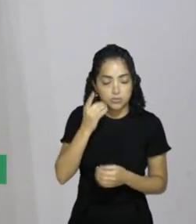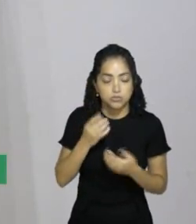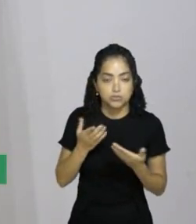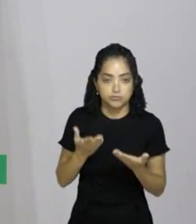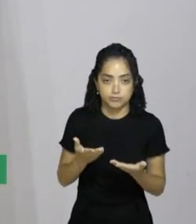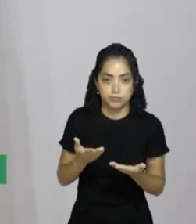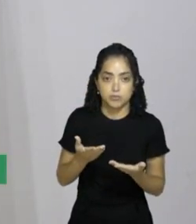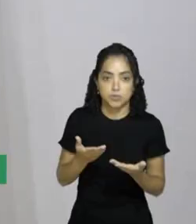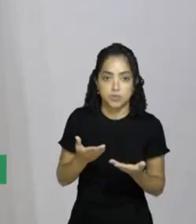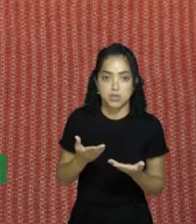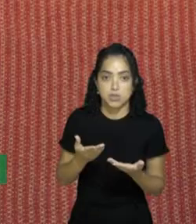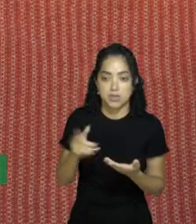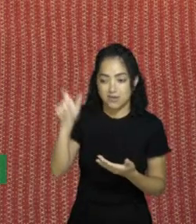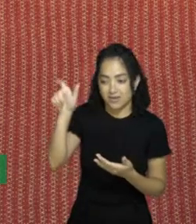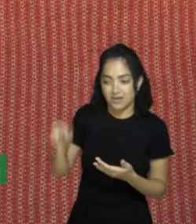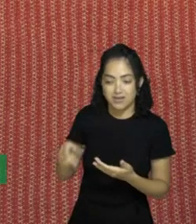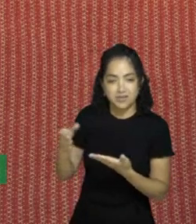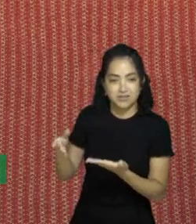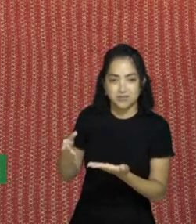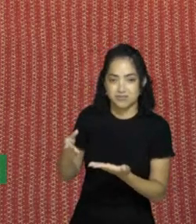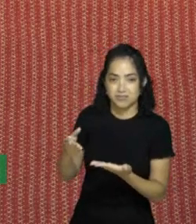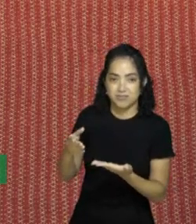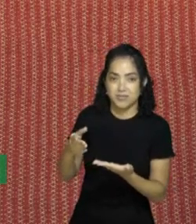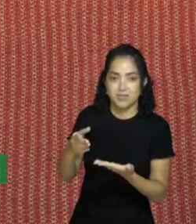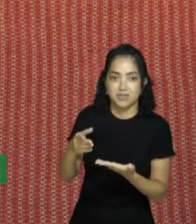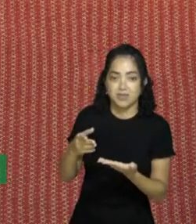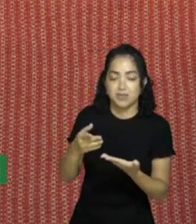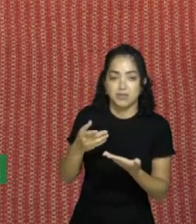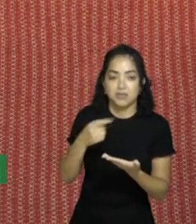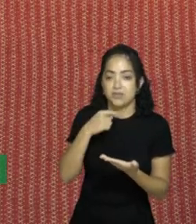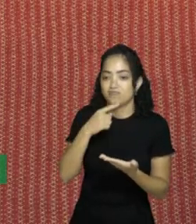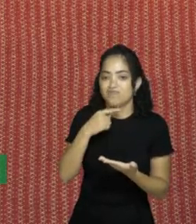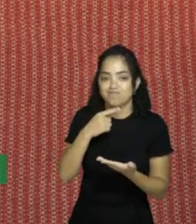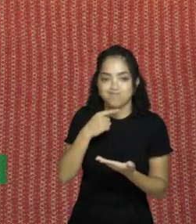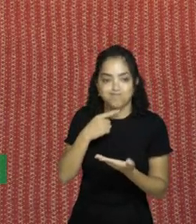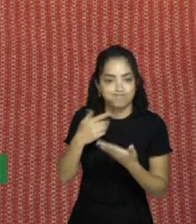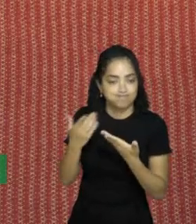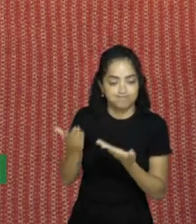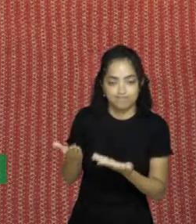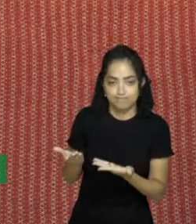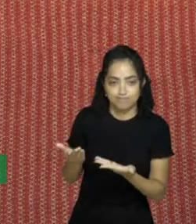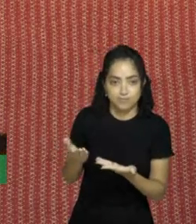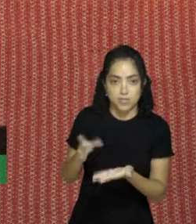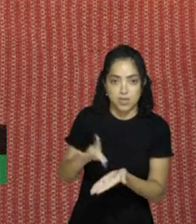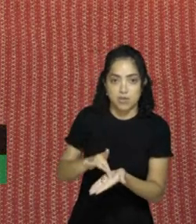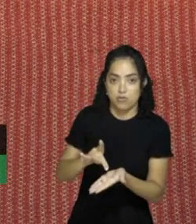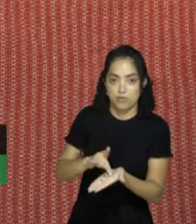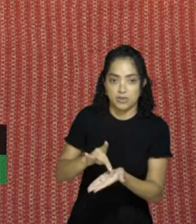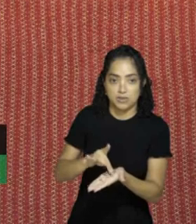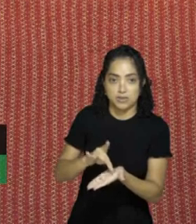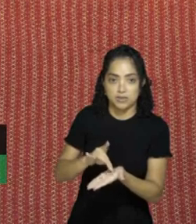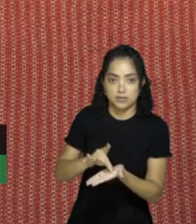que não merece nem ser chamado de cidadão este elemento é o verdadeiro dinossauro Obrigado É isso aí